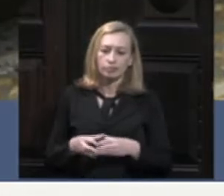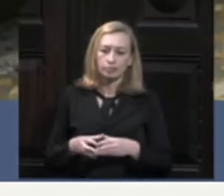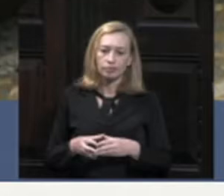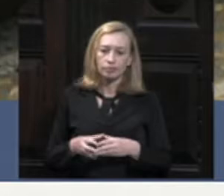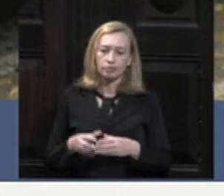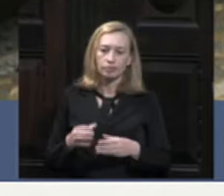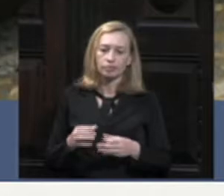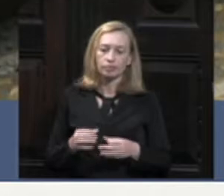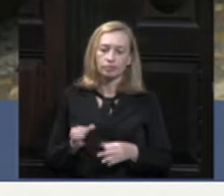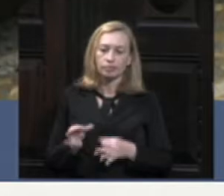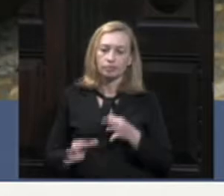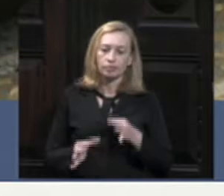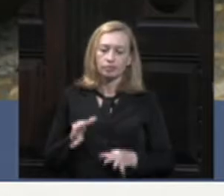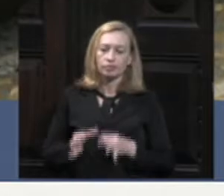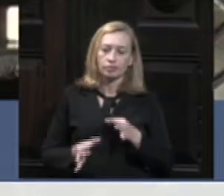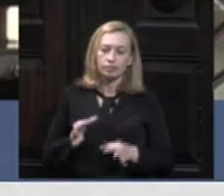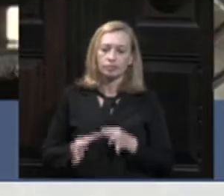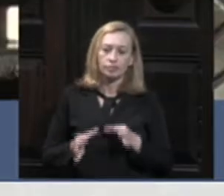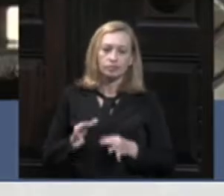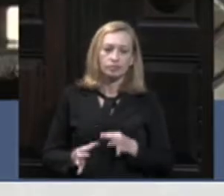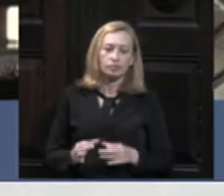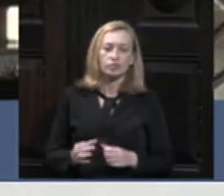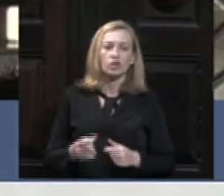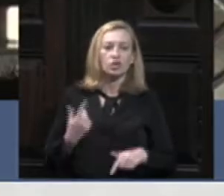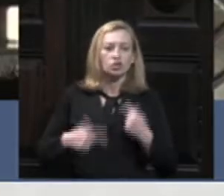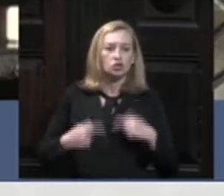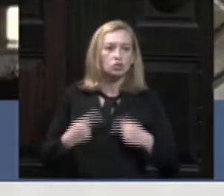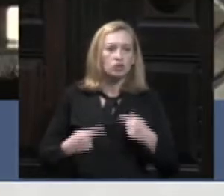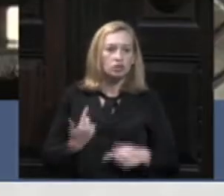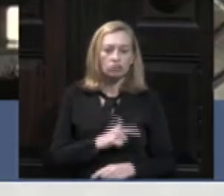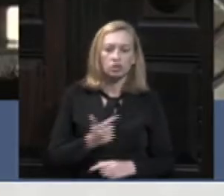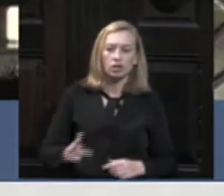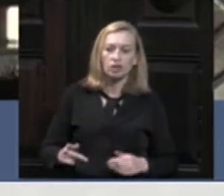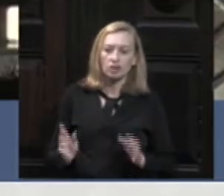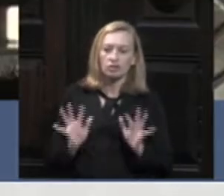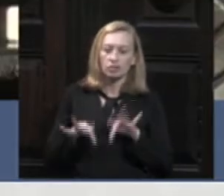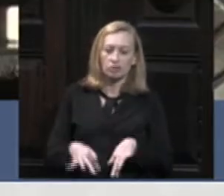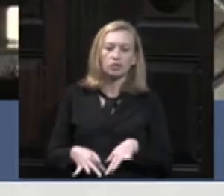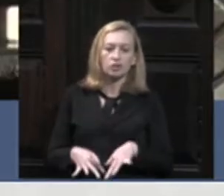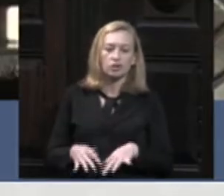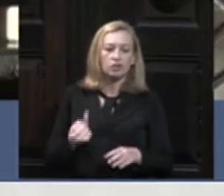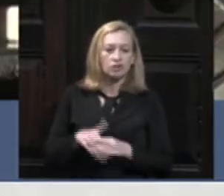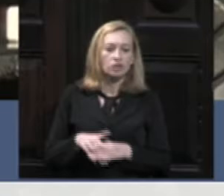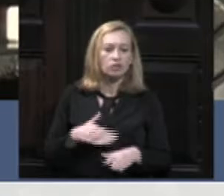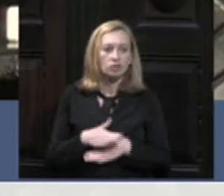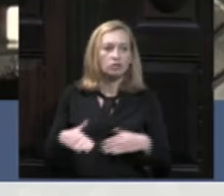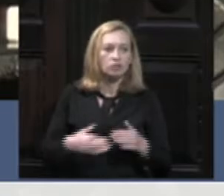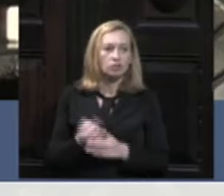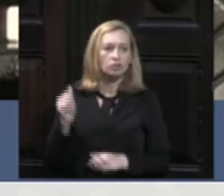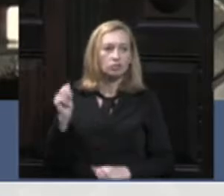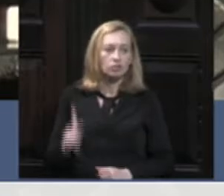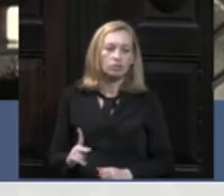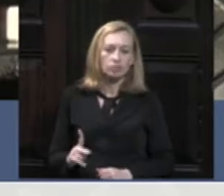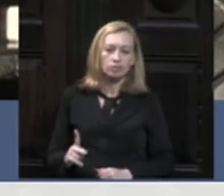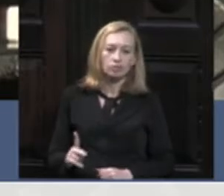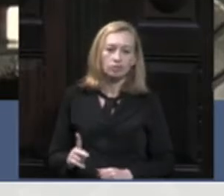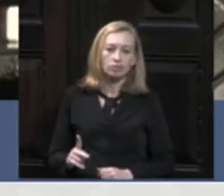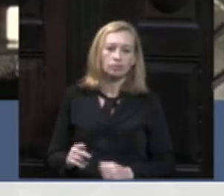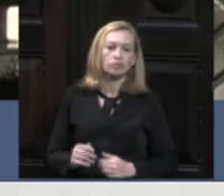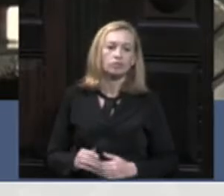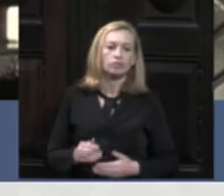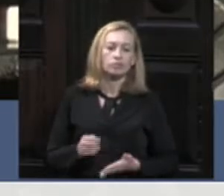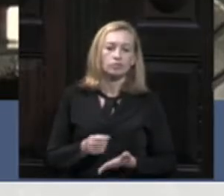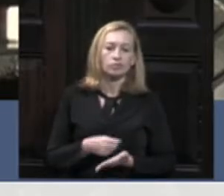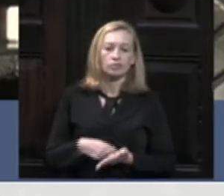e Justiça. Com os pareceres emitidos em discussão, não havendo que queira discutir, encerrar a discussão, em votação. Os senhores que aprovam nessa discussão,